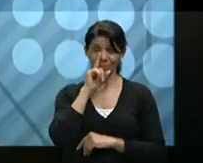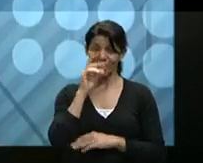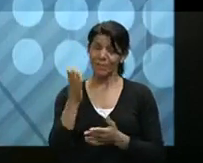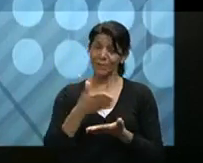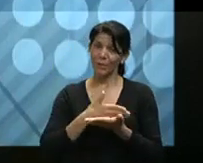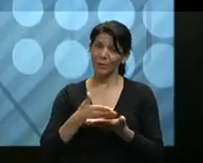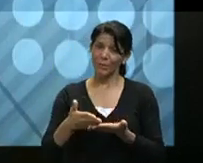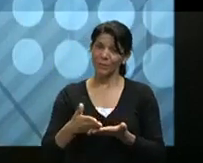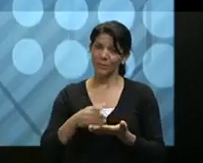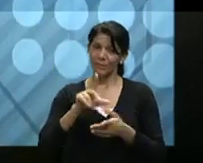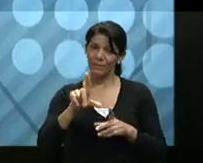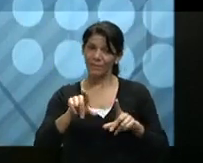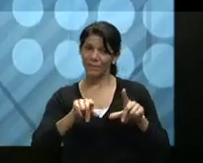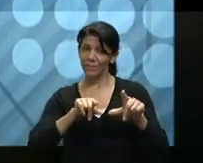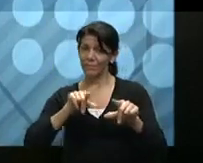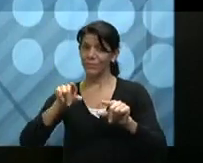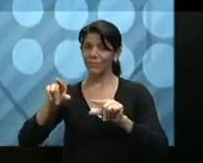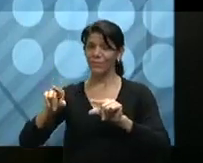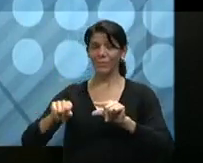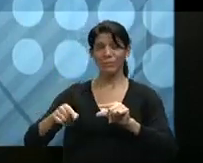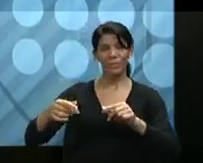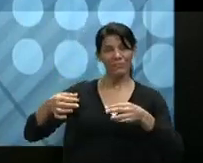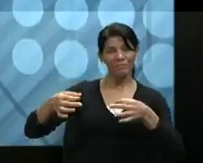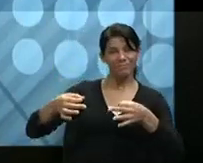passa a ter escolhas mais